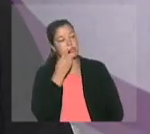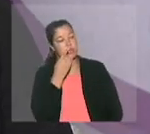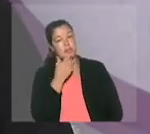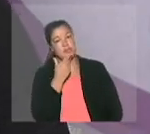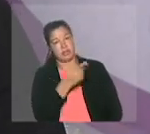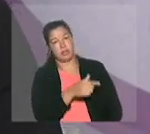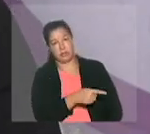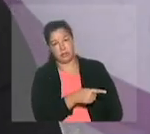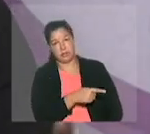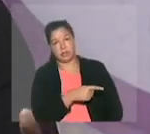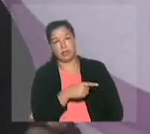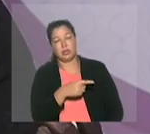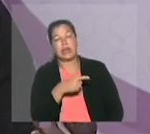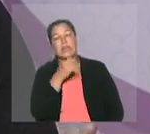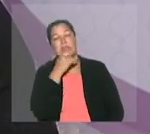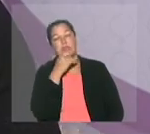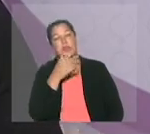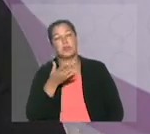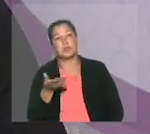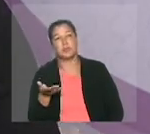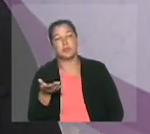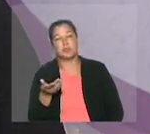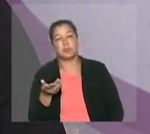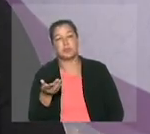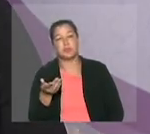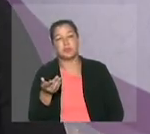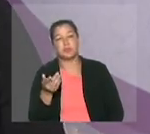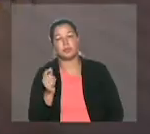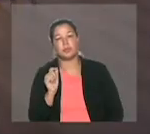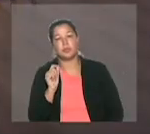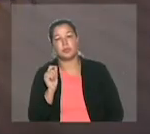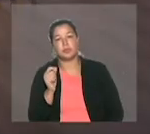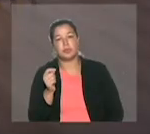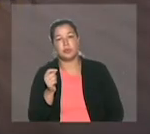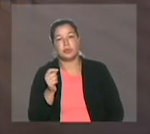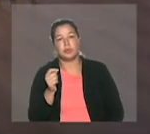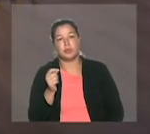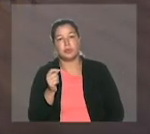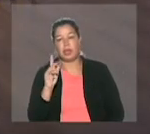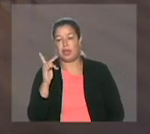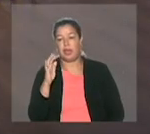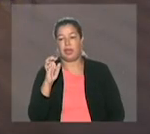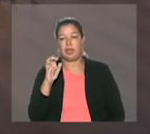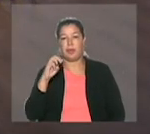a deputada. Se você for falar leucemia,